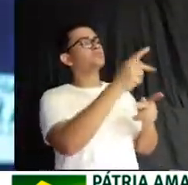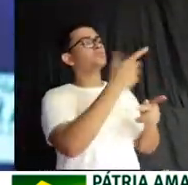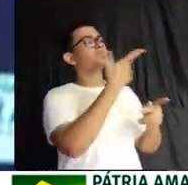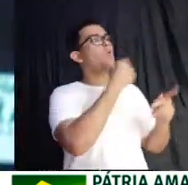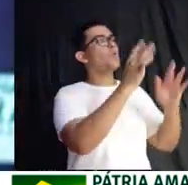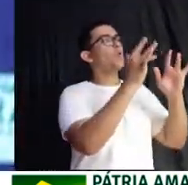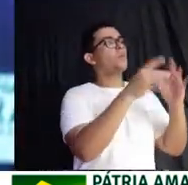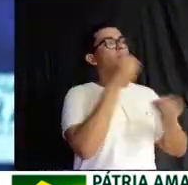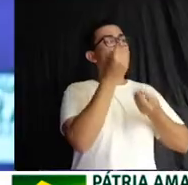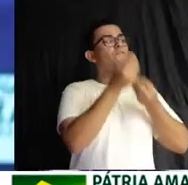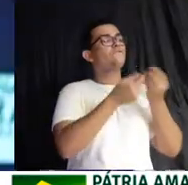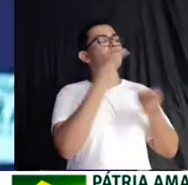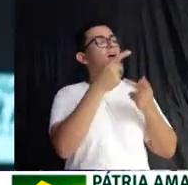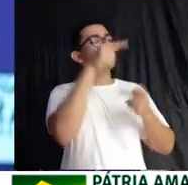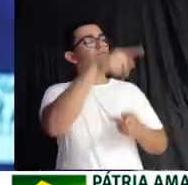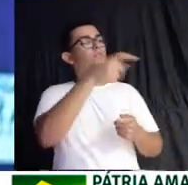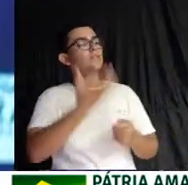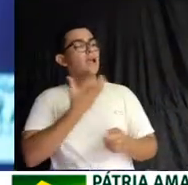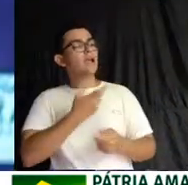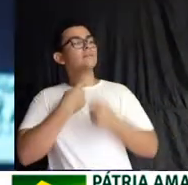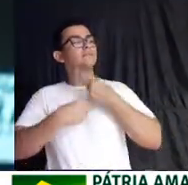pro teu nego.